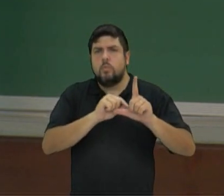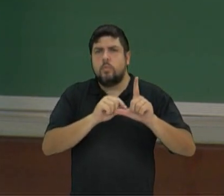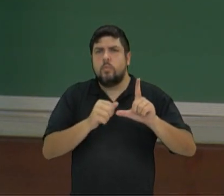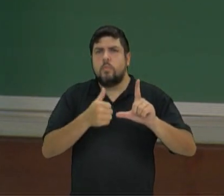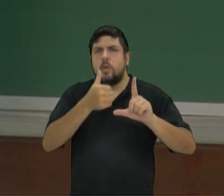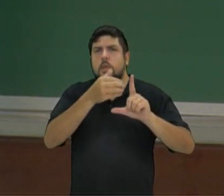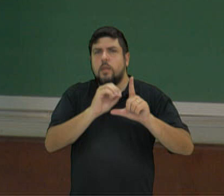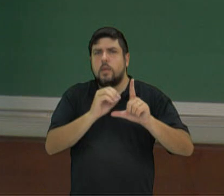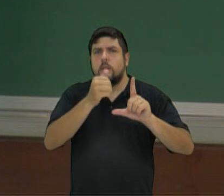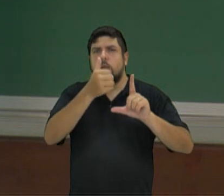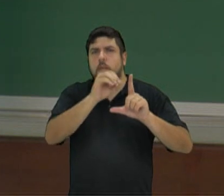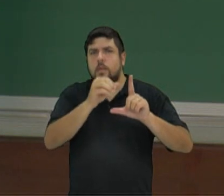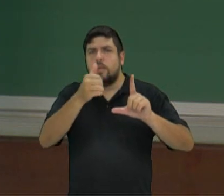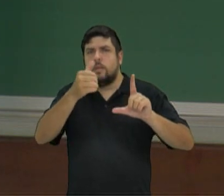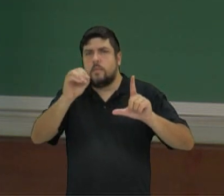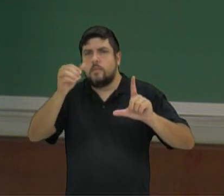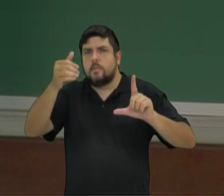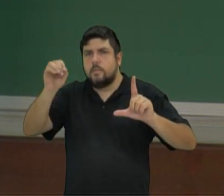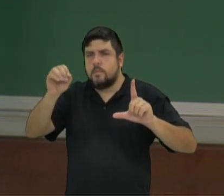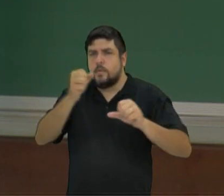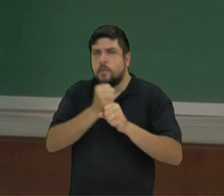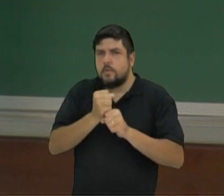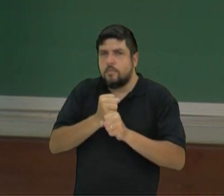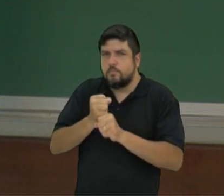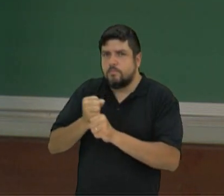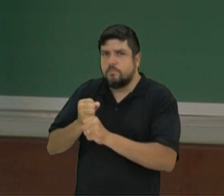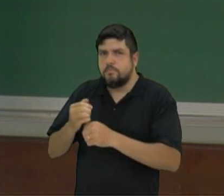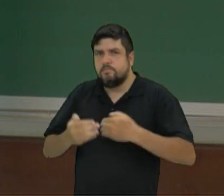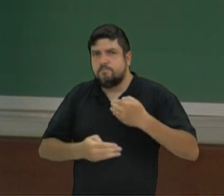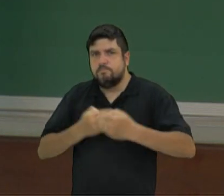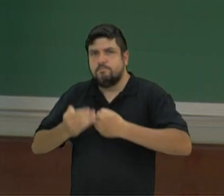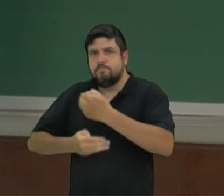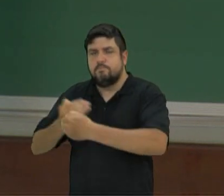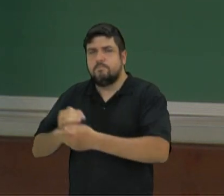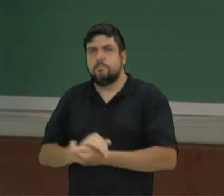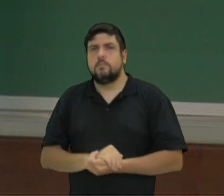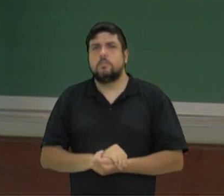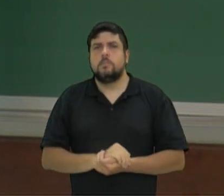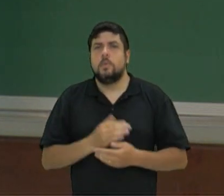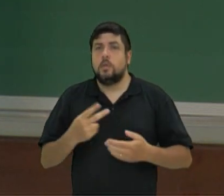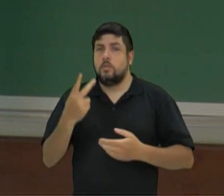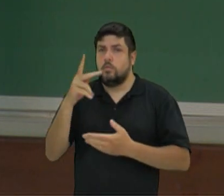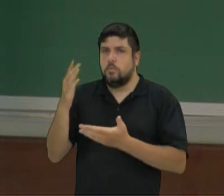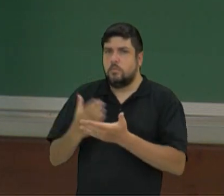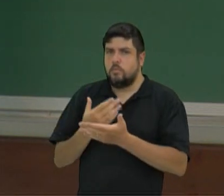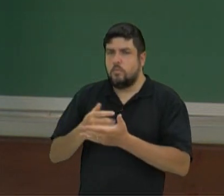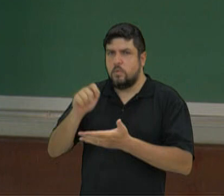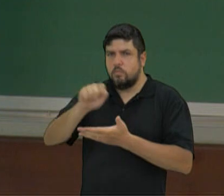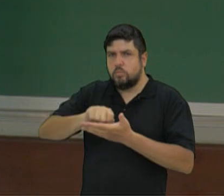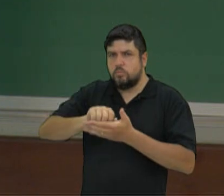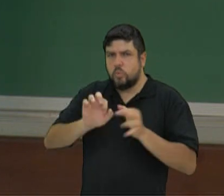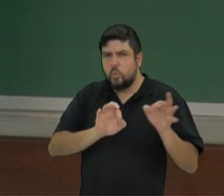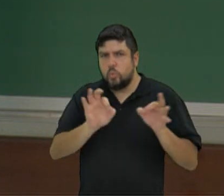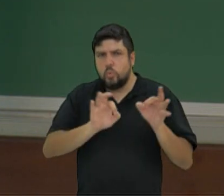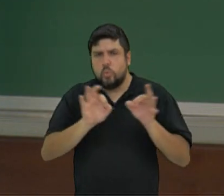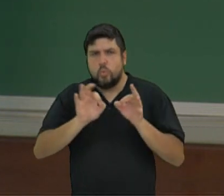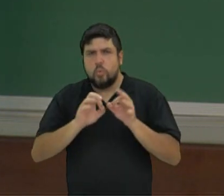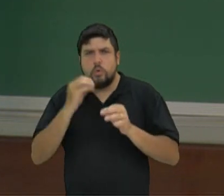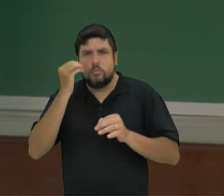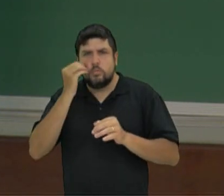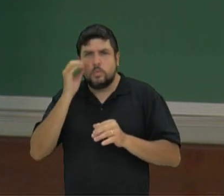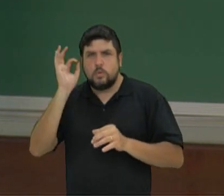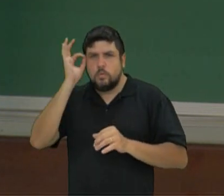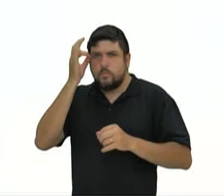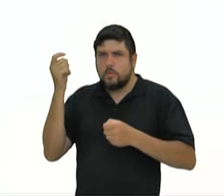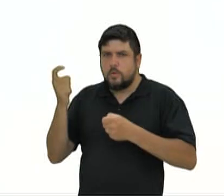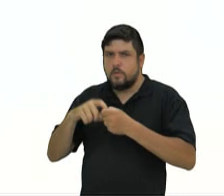10% a cada ano. Beleza, gente? Então, coloca aí no seu caderno e já tenta resolver para a gente